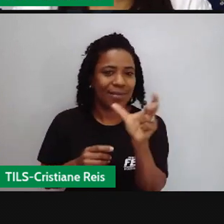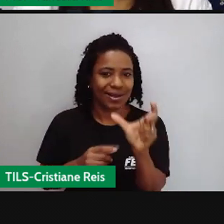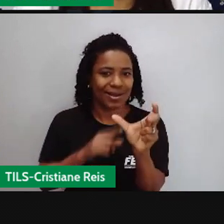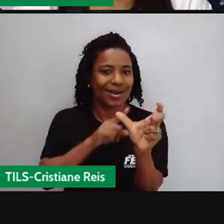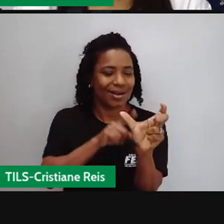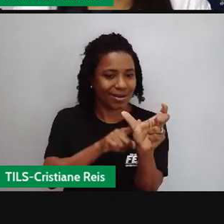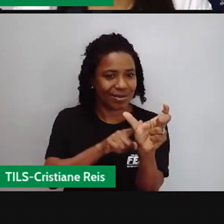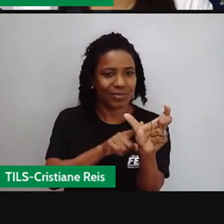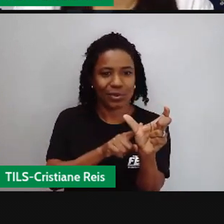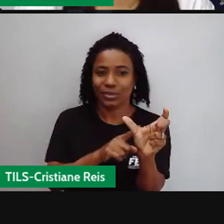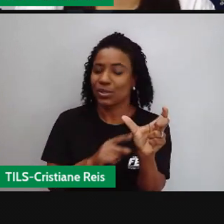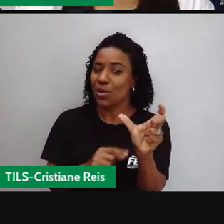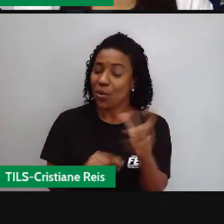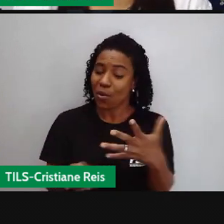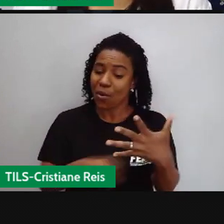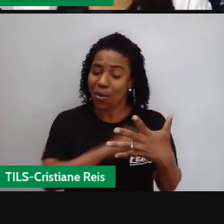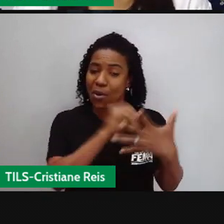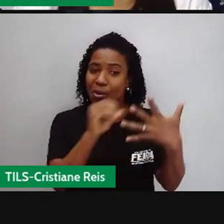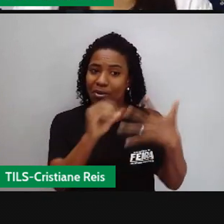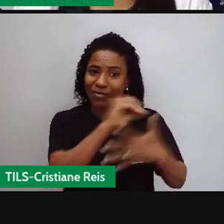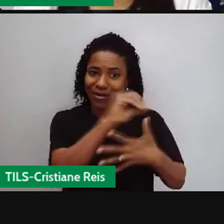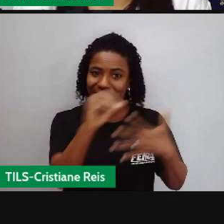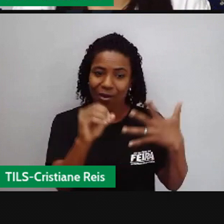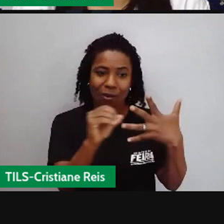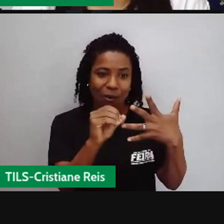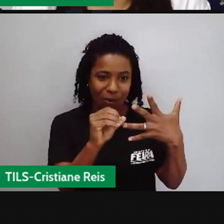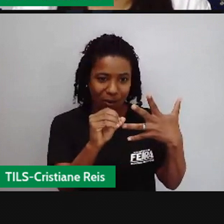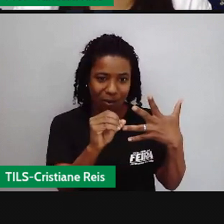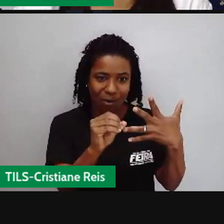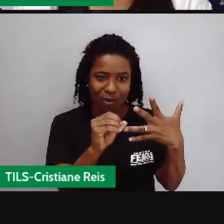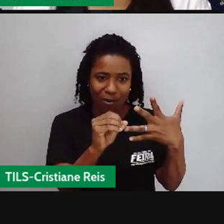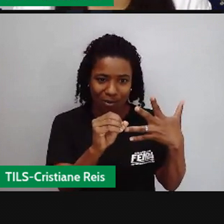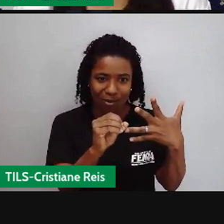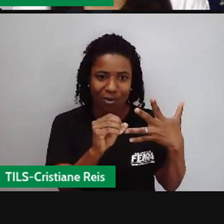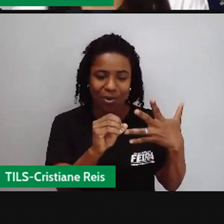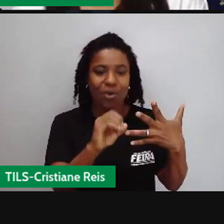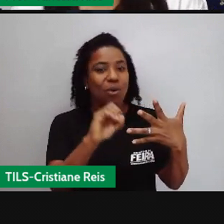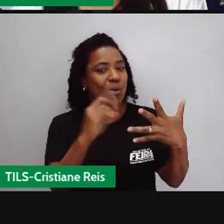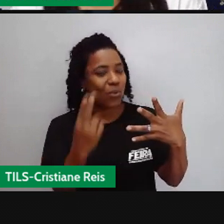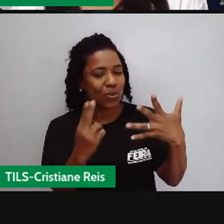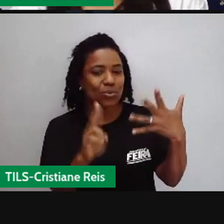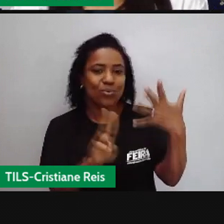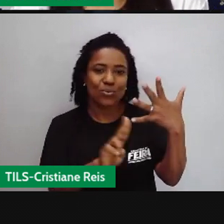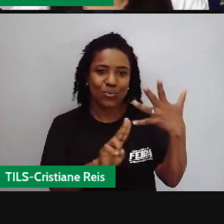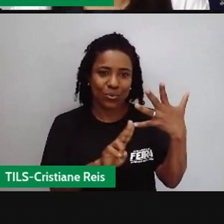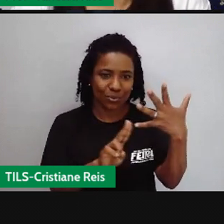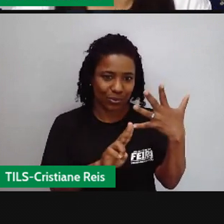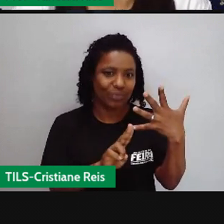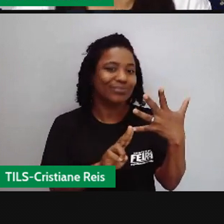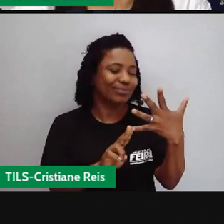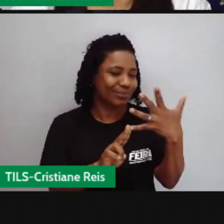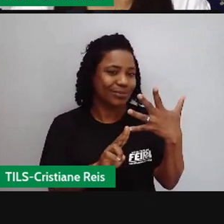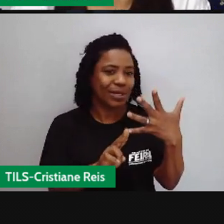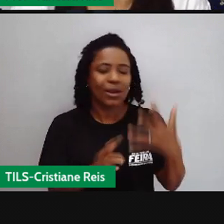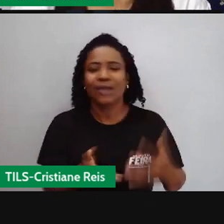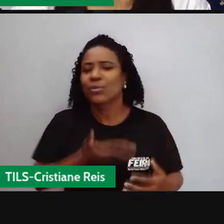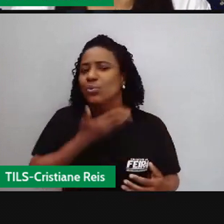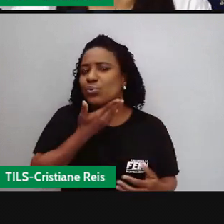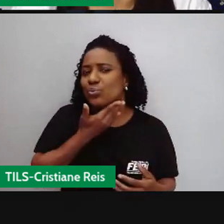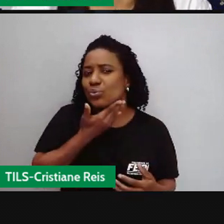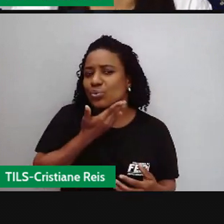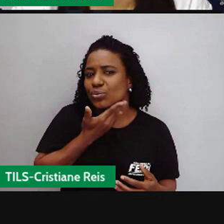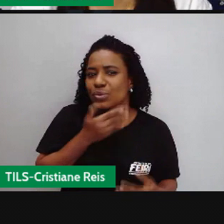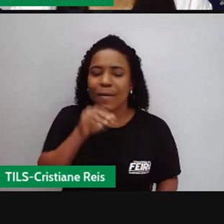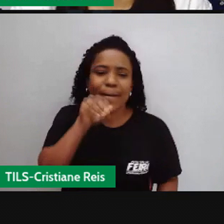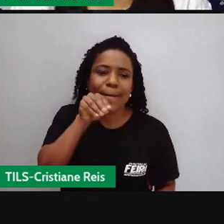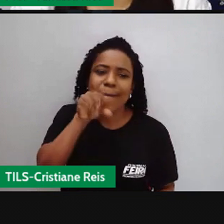primeira sílaba, né? E existir aí essa semelhança do som, mas que precisa ser observado no momento da escrita, porque